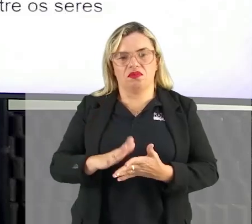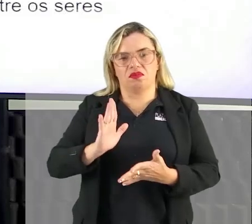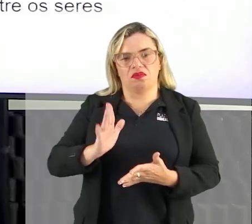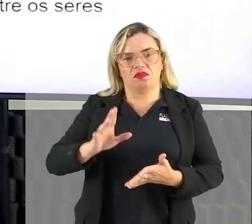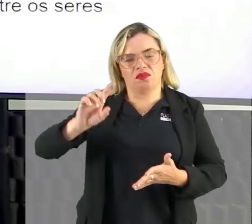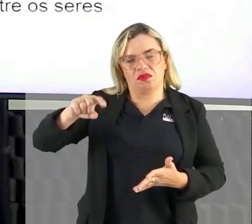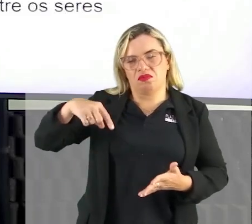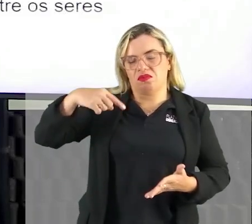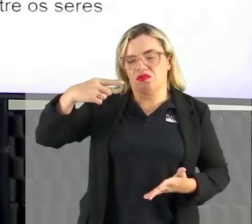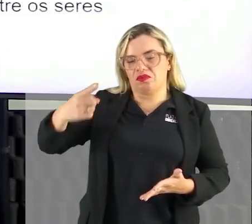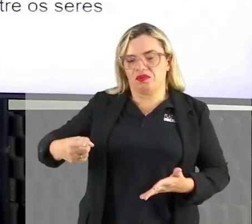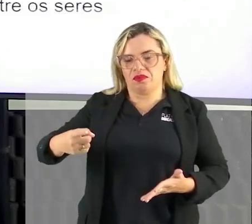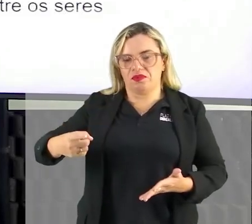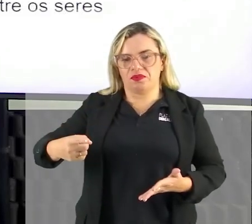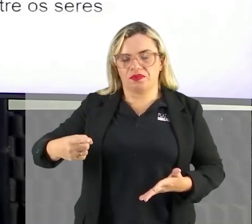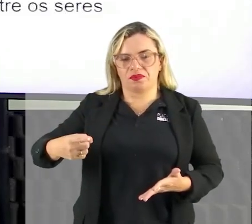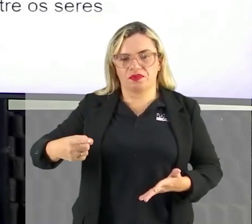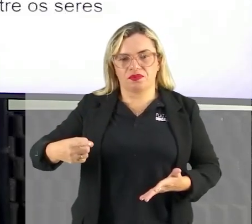uma outra,